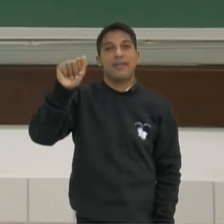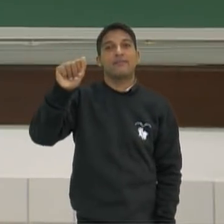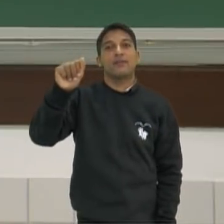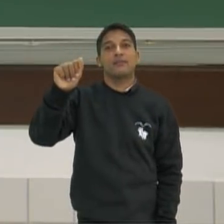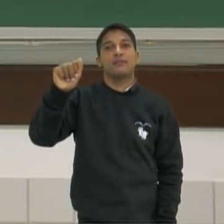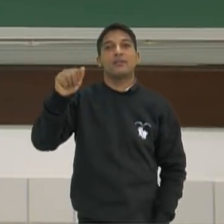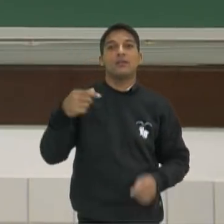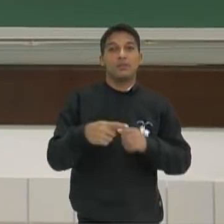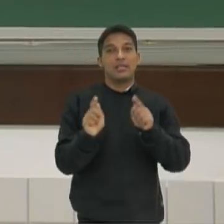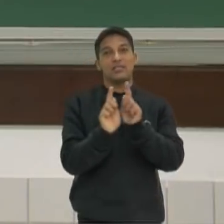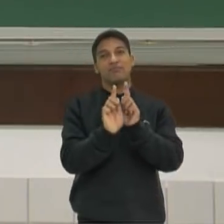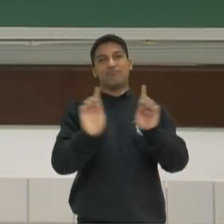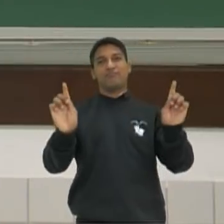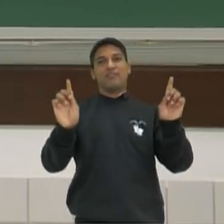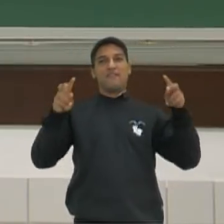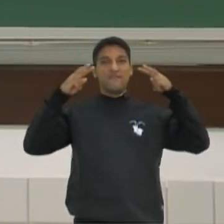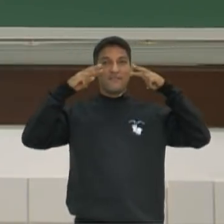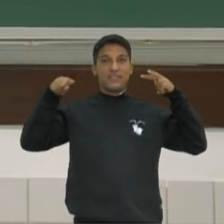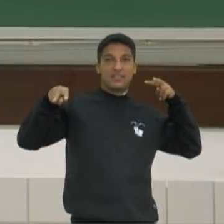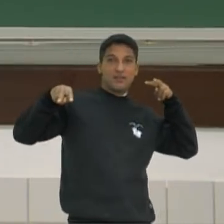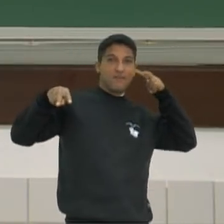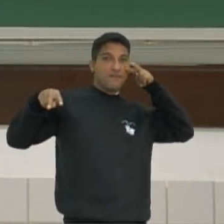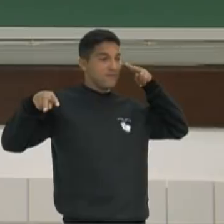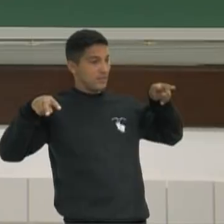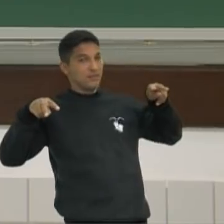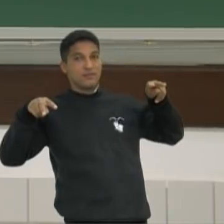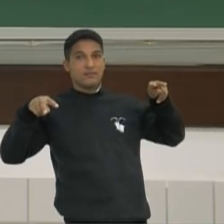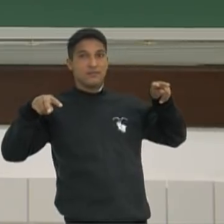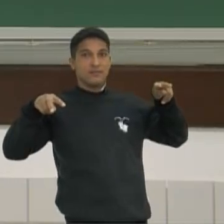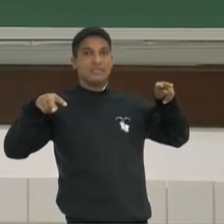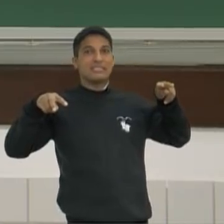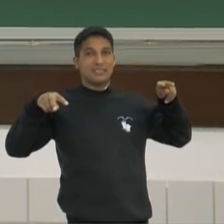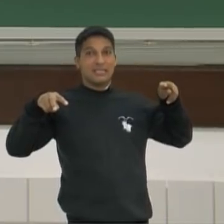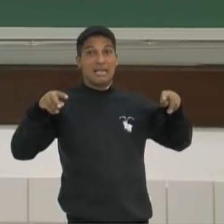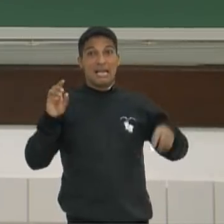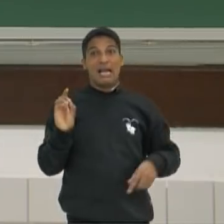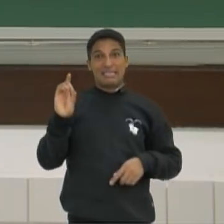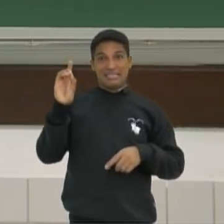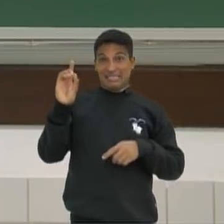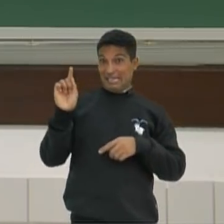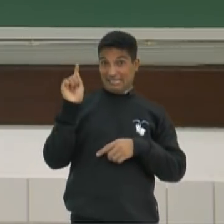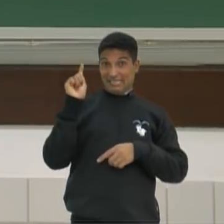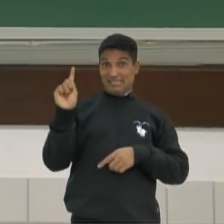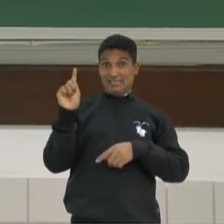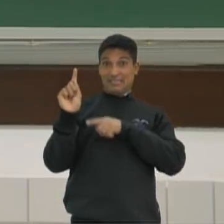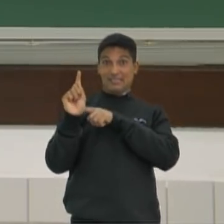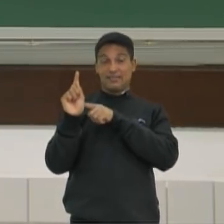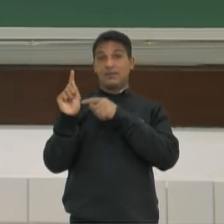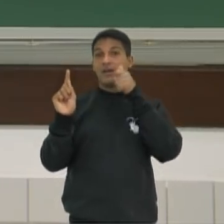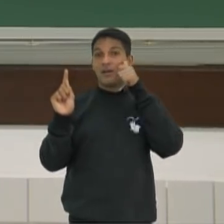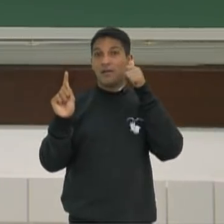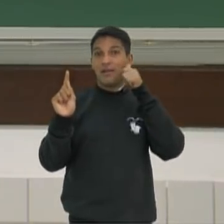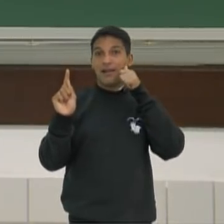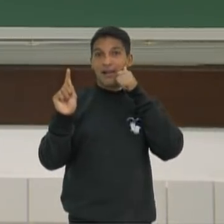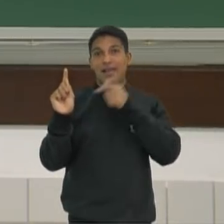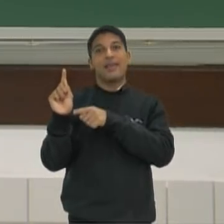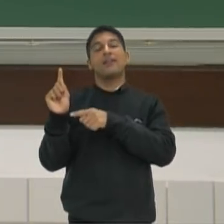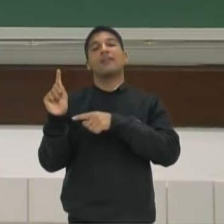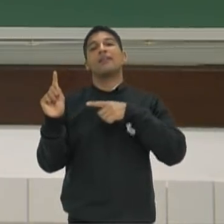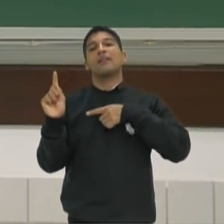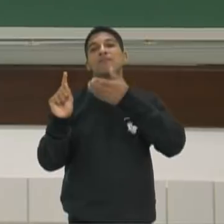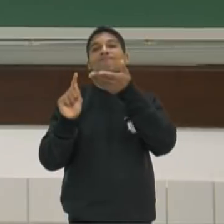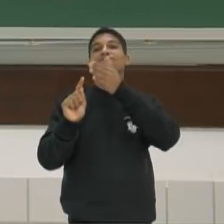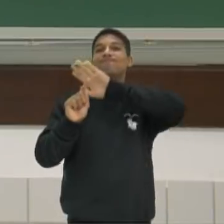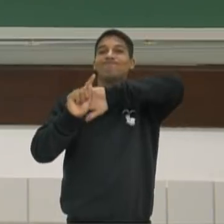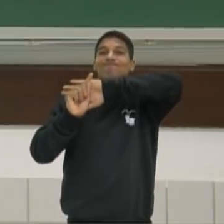a mulher com esse peso, né, do pecado, ela vai permear o período medieval de uma maneira muito